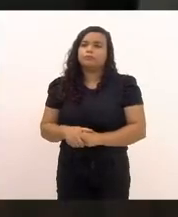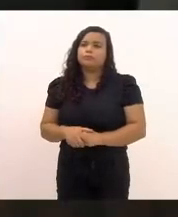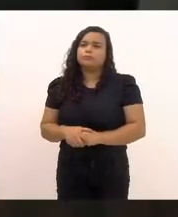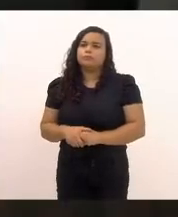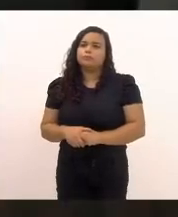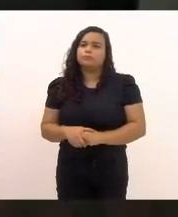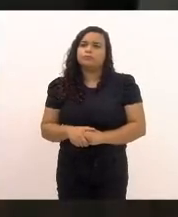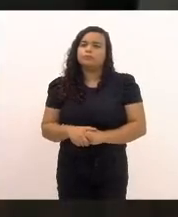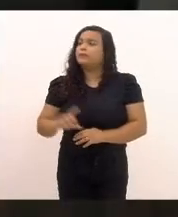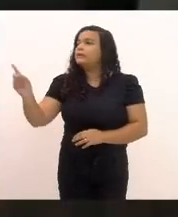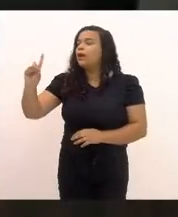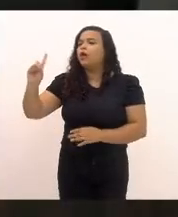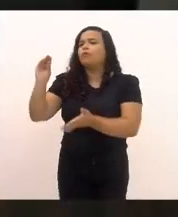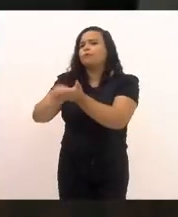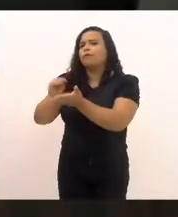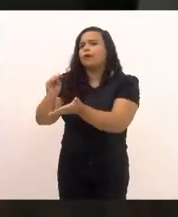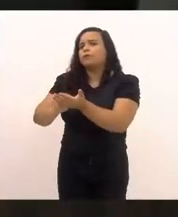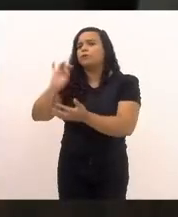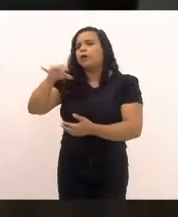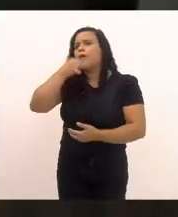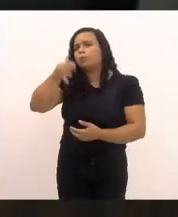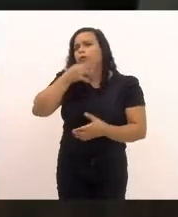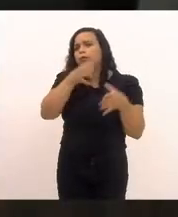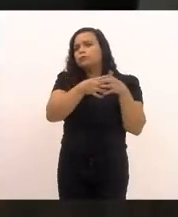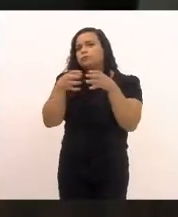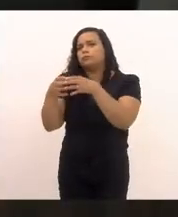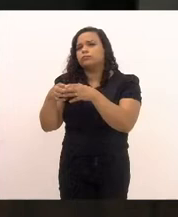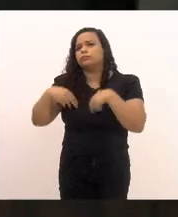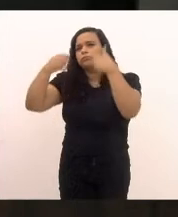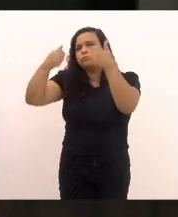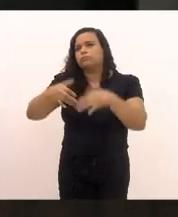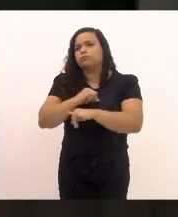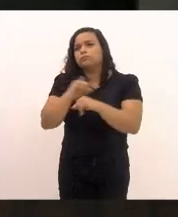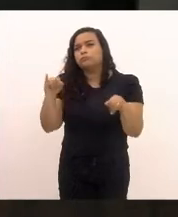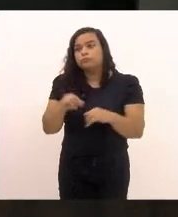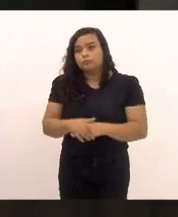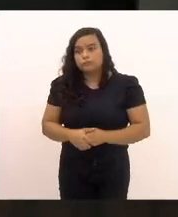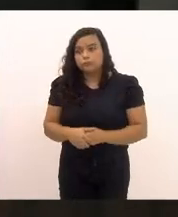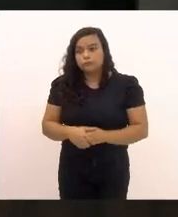Só falta parecer dessas comissões que eu anunciei aqui.